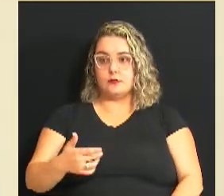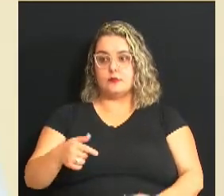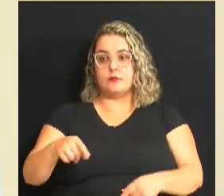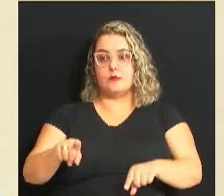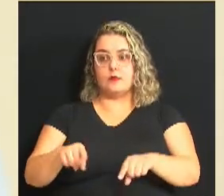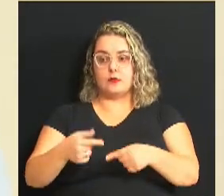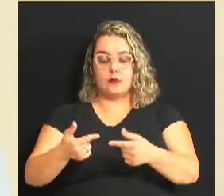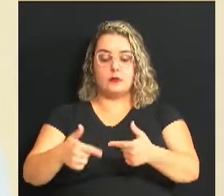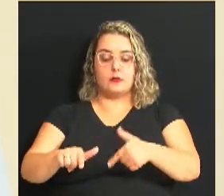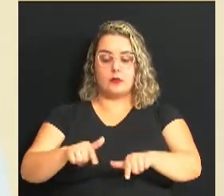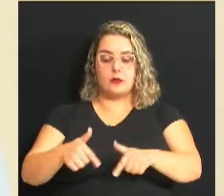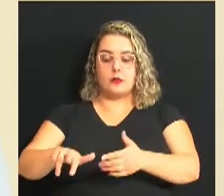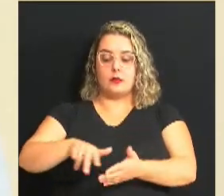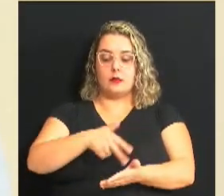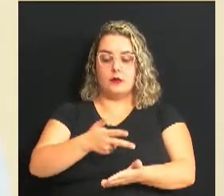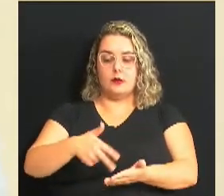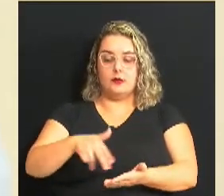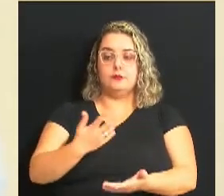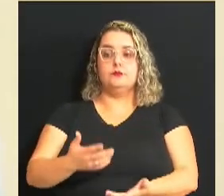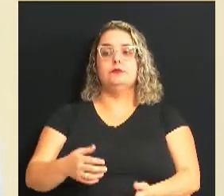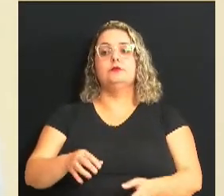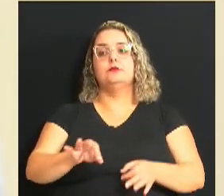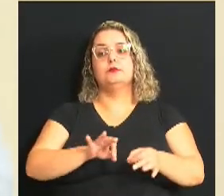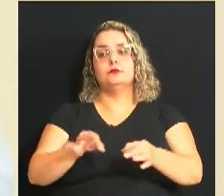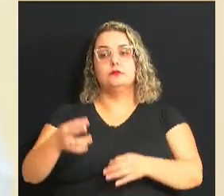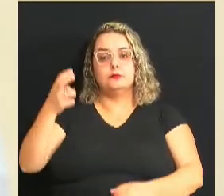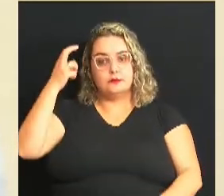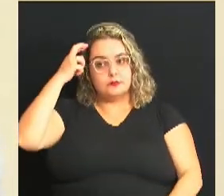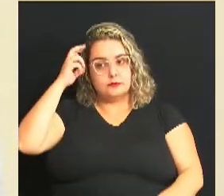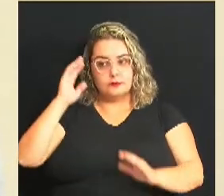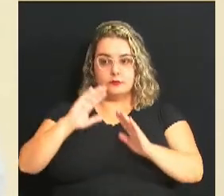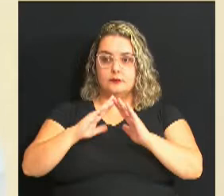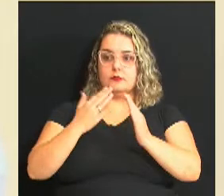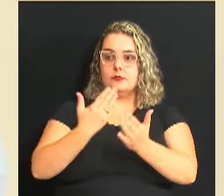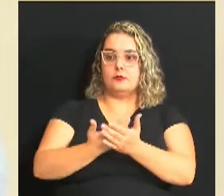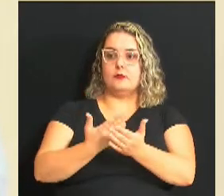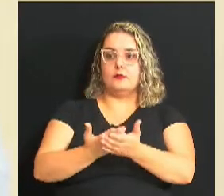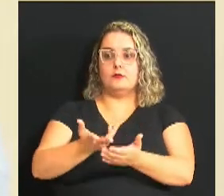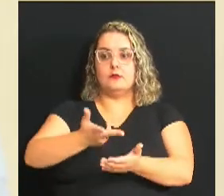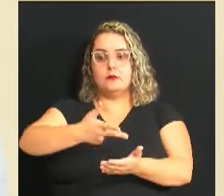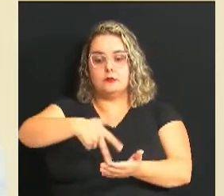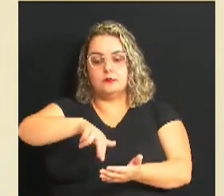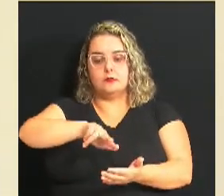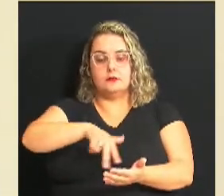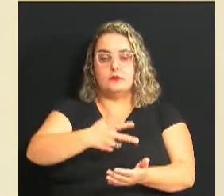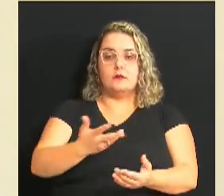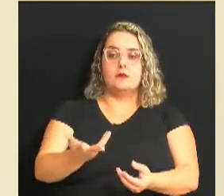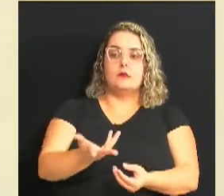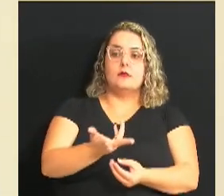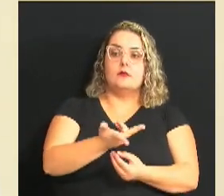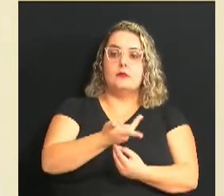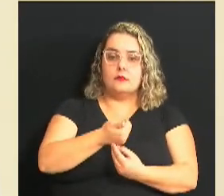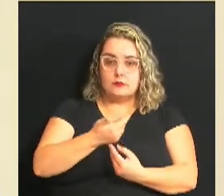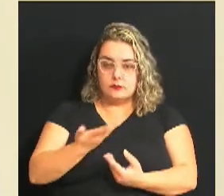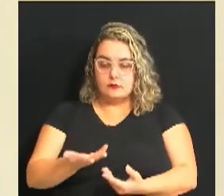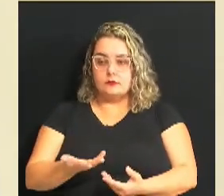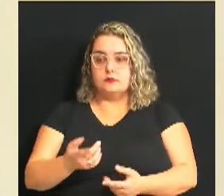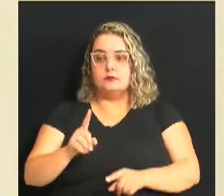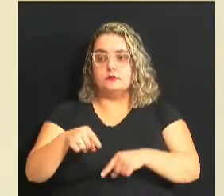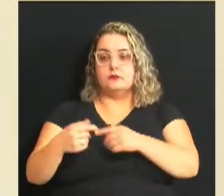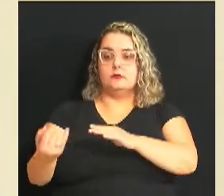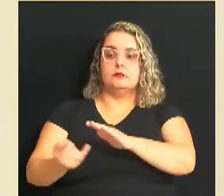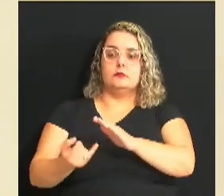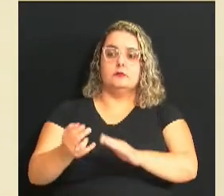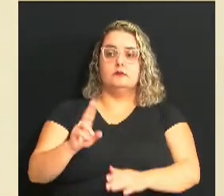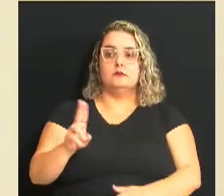grande dos projetos culturais da cidade, né, das escolas de dança, escolas de arte e outras instituições que usam, por exemplo,